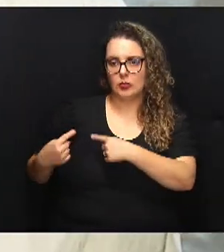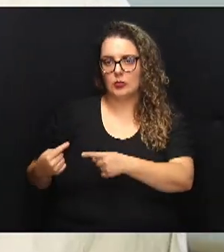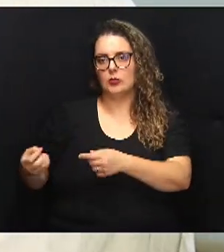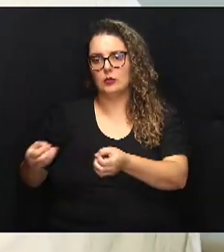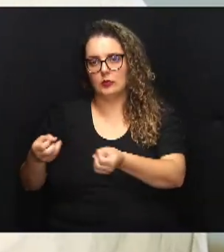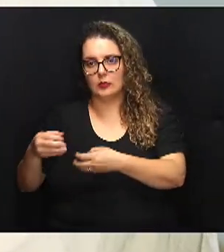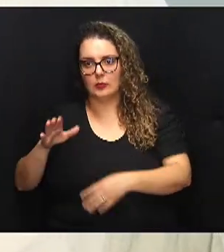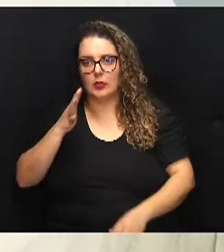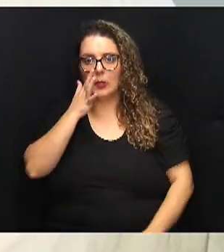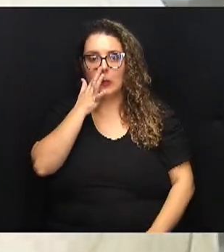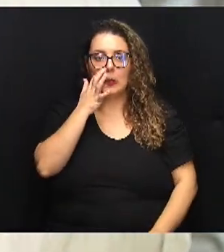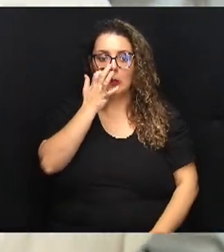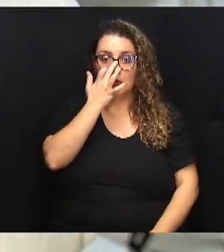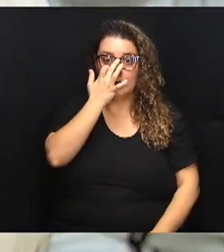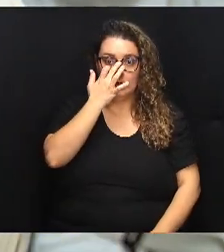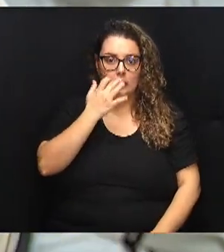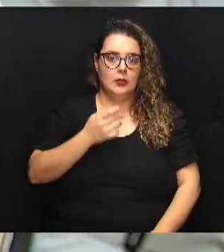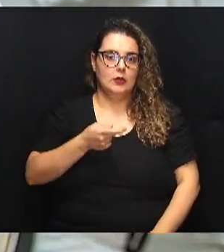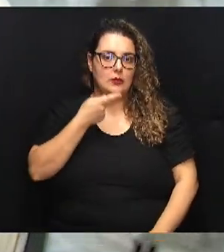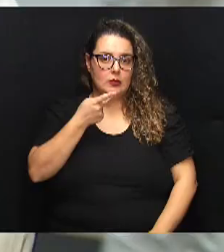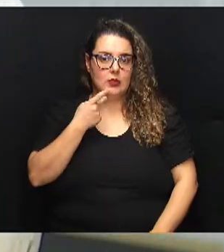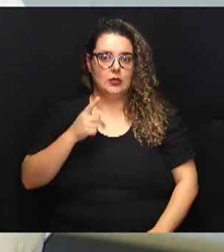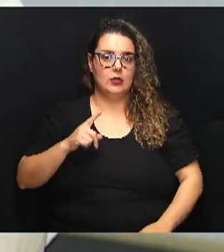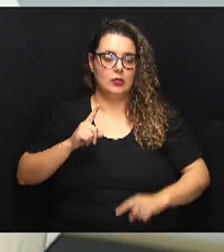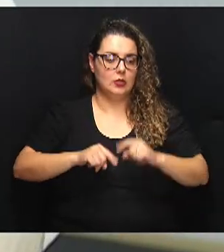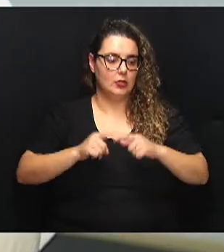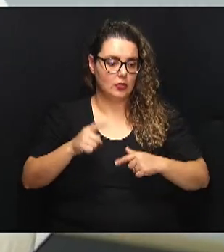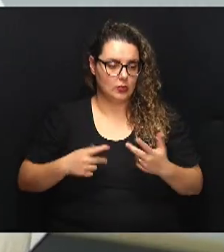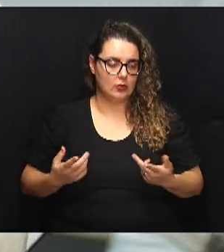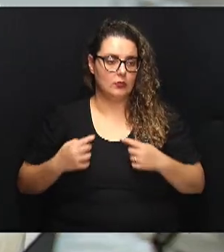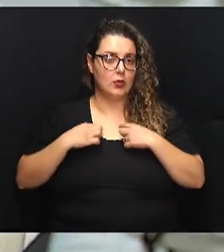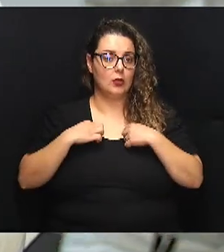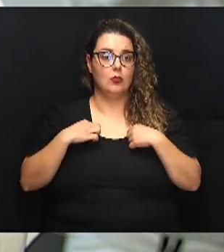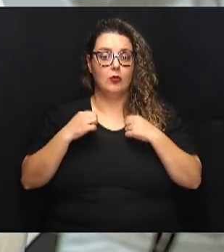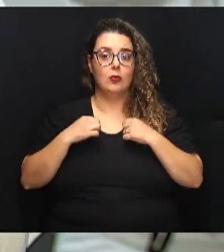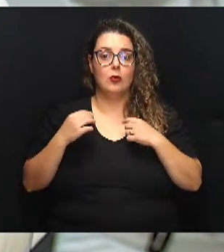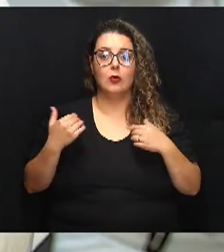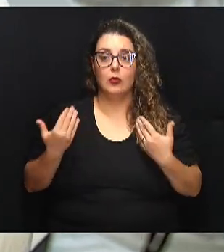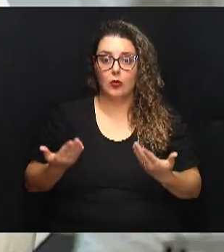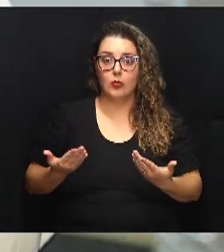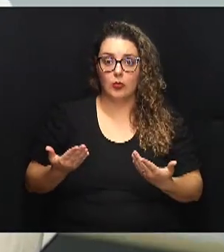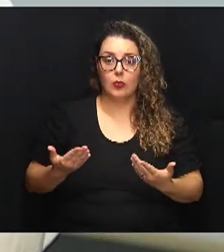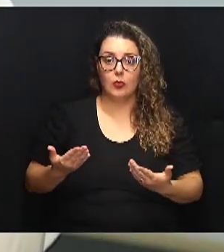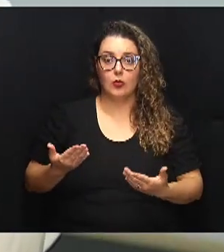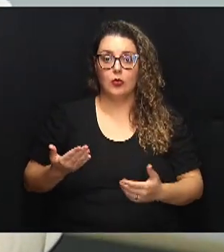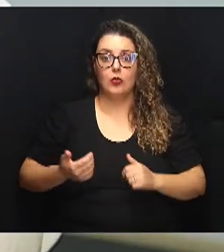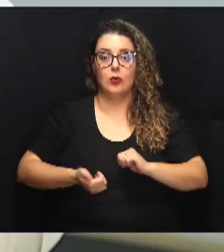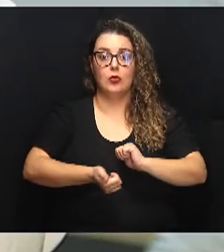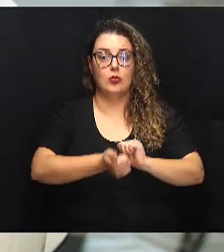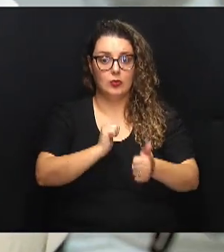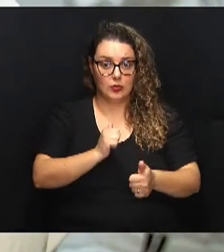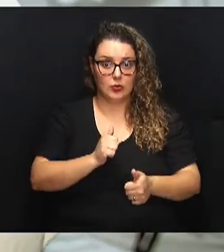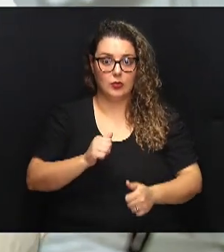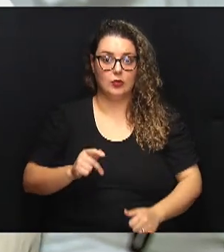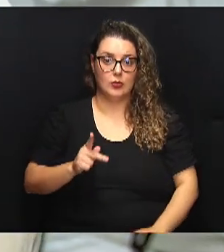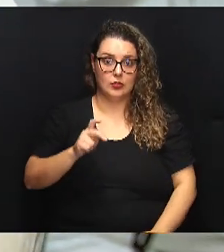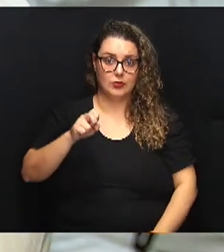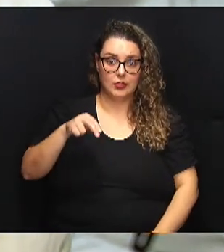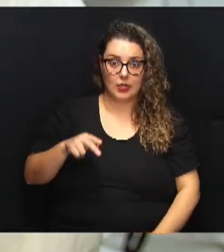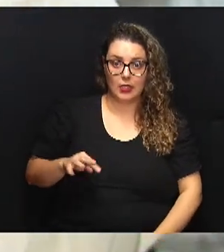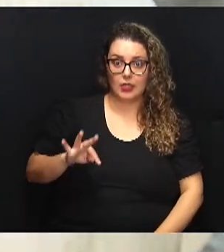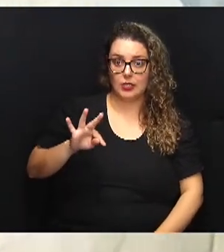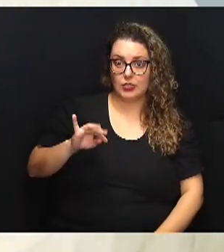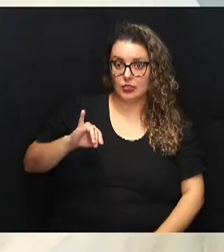moderna. Falou do equipamento, né, do uniforme, né? Qual que é uma vestimenta de um atleta de Kenjutsu? Vamos